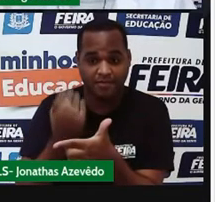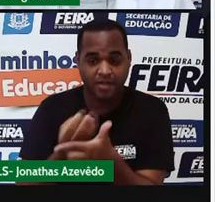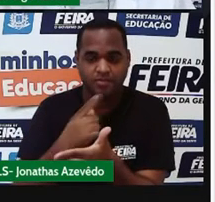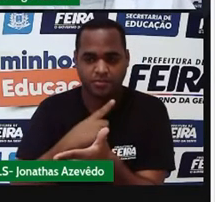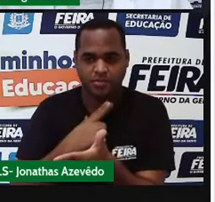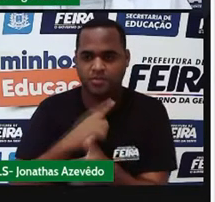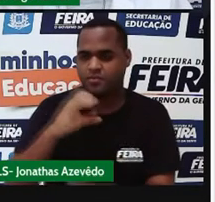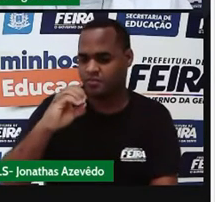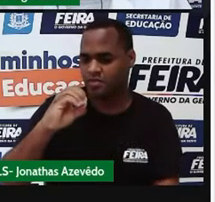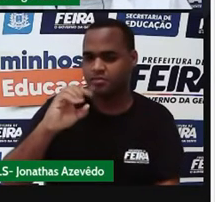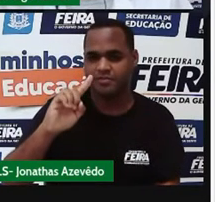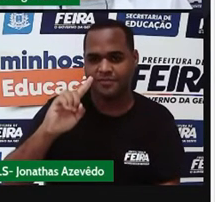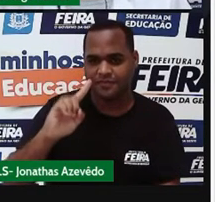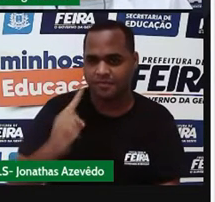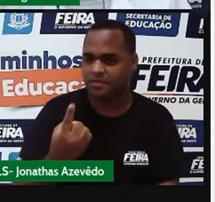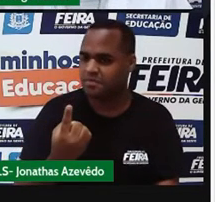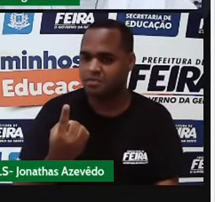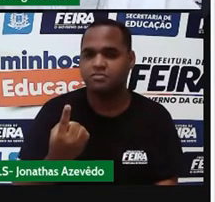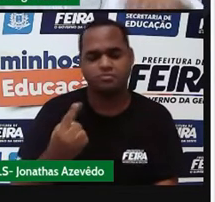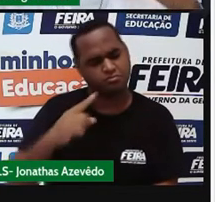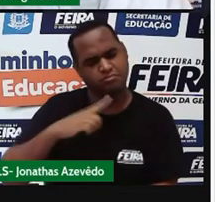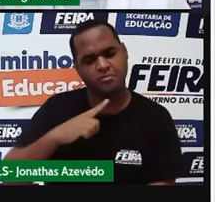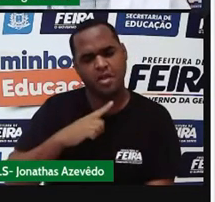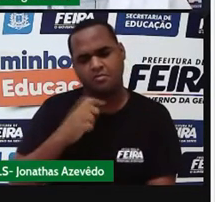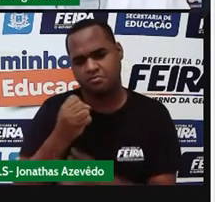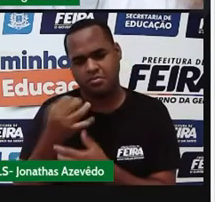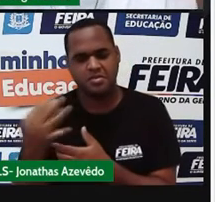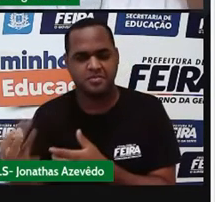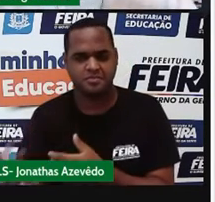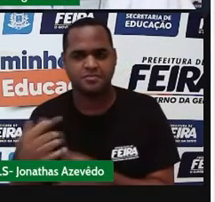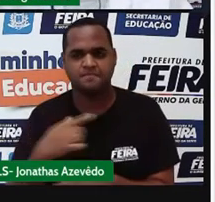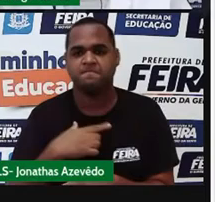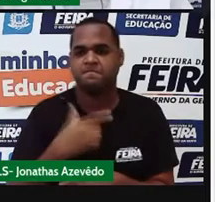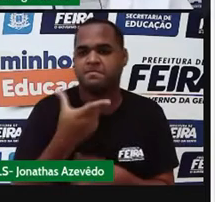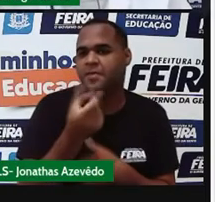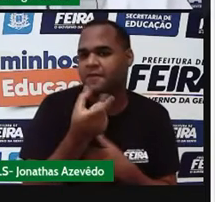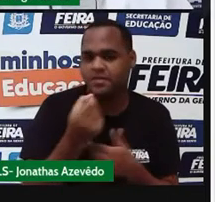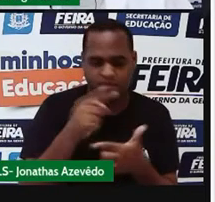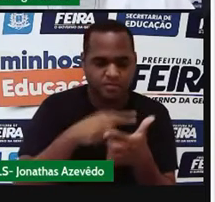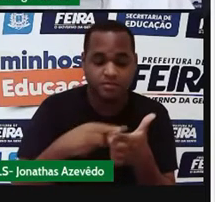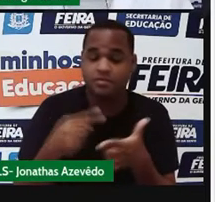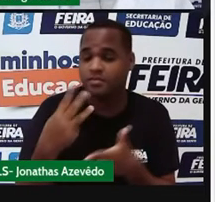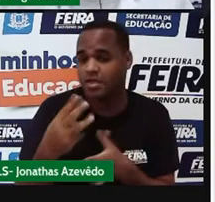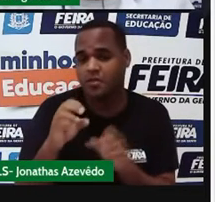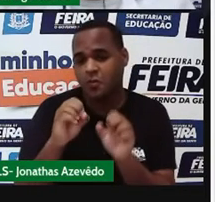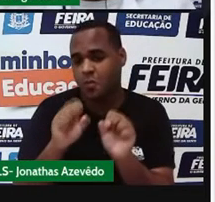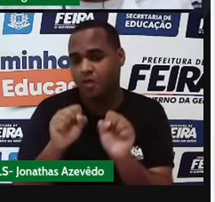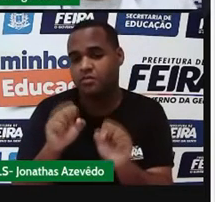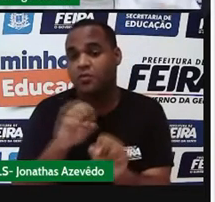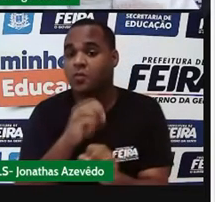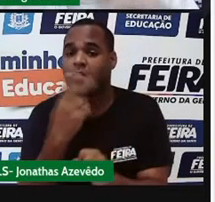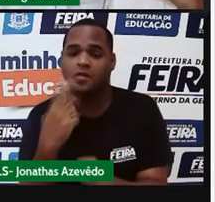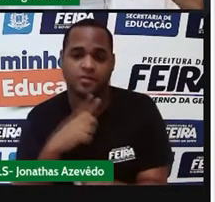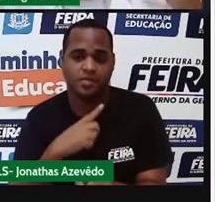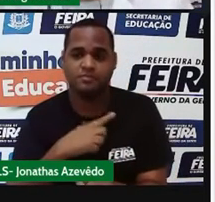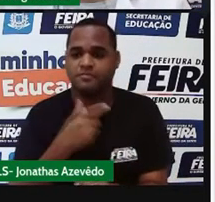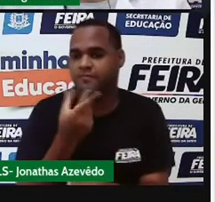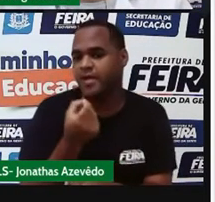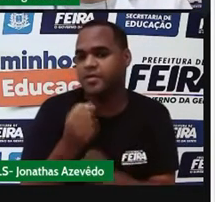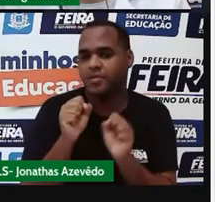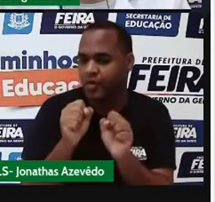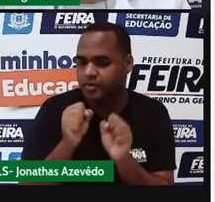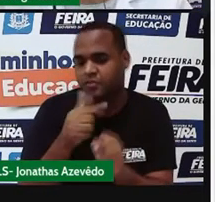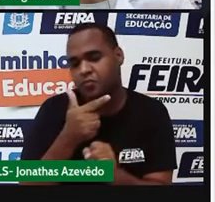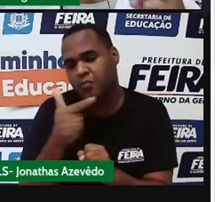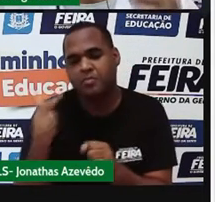então a gente divide 20 por três pode com o número que vezes 3 ou D20 ou chegue